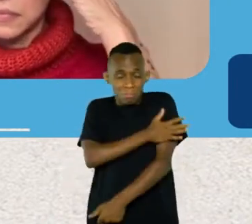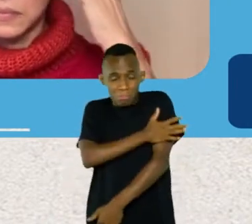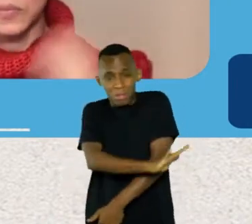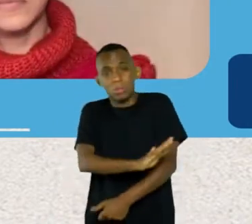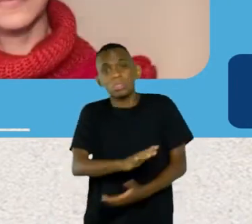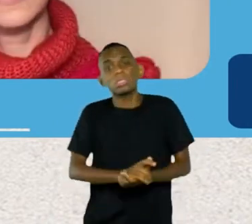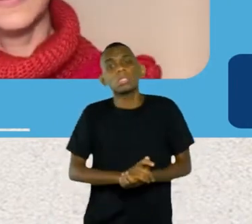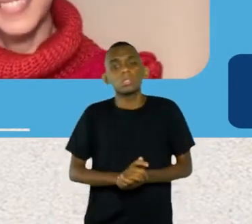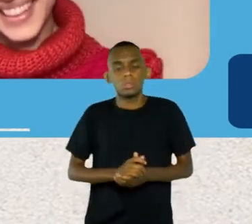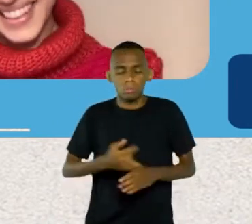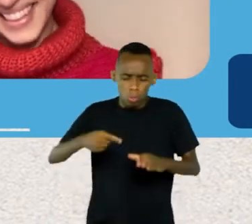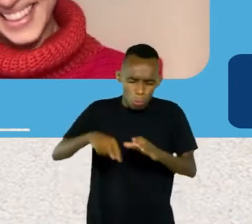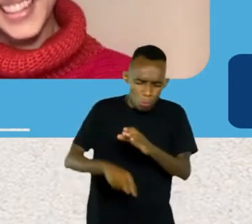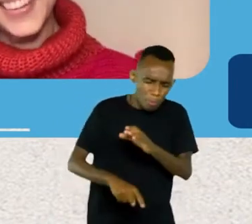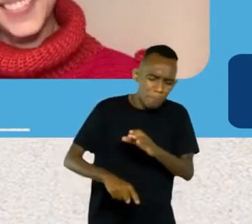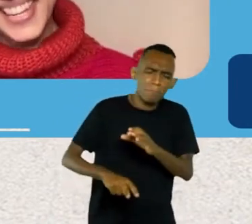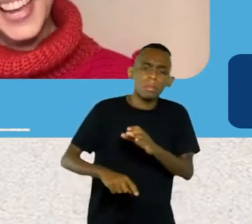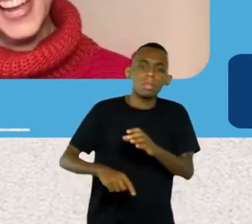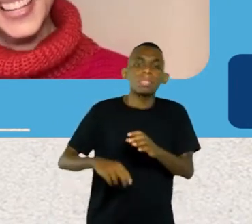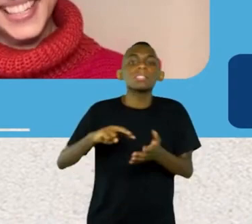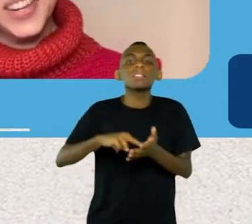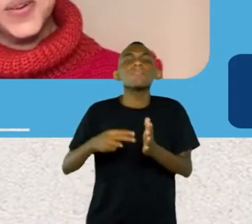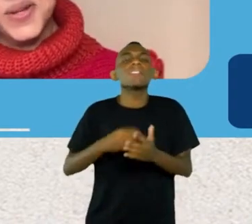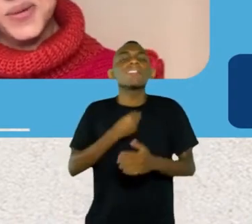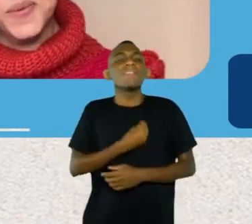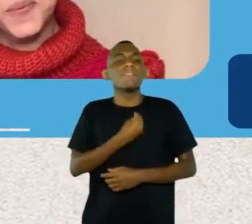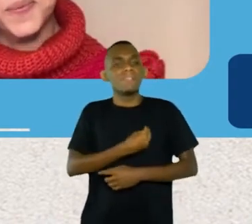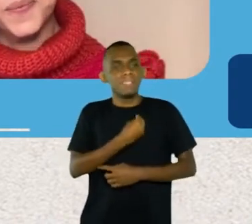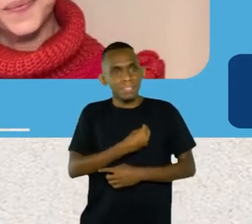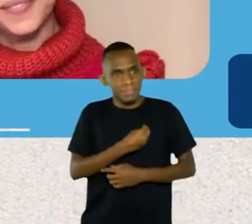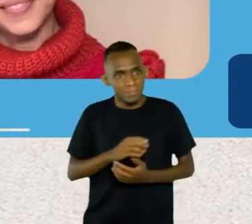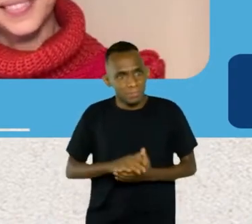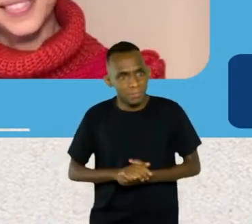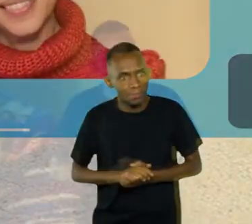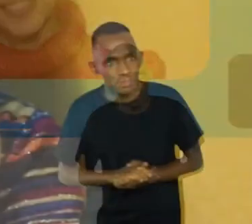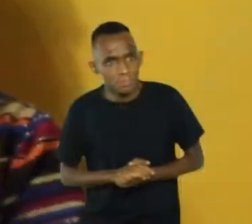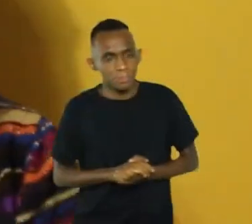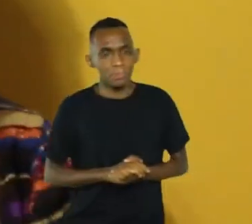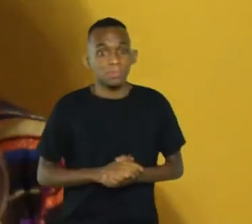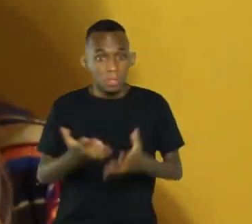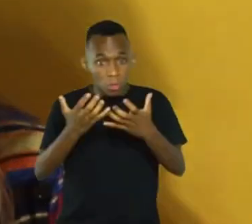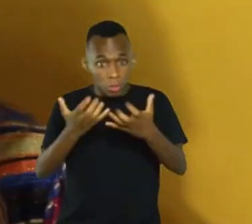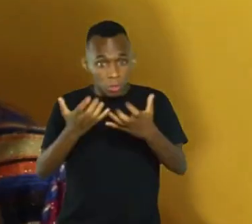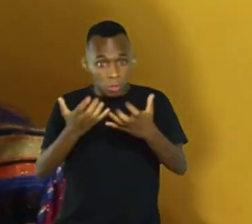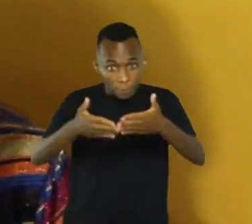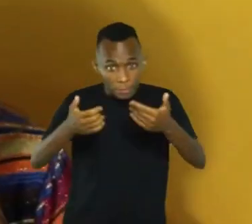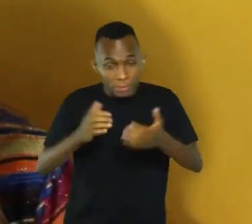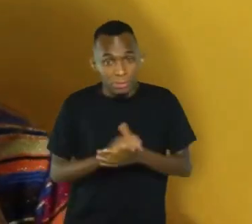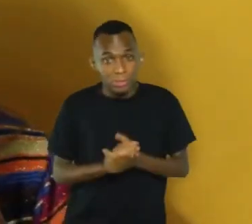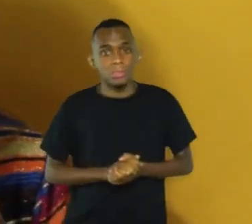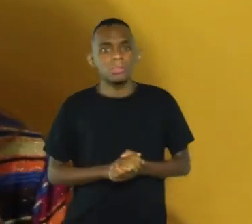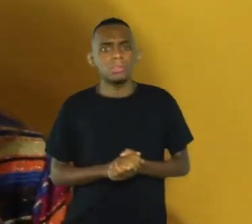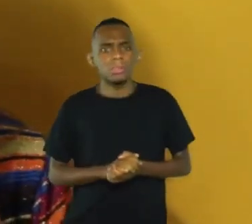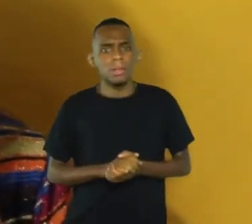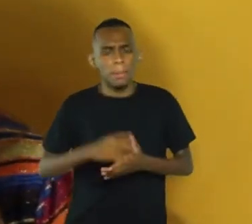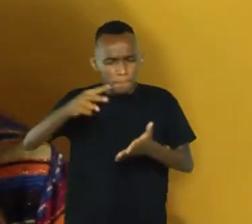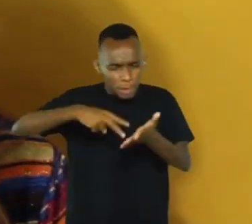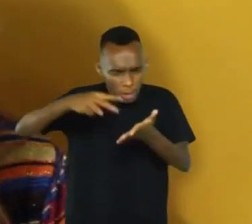Poço com Gosto de Vida. Que lindo. Obrigada, que Aí eu ótimo. quero te pedir para ler um trecho para a gente